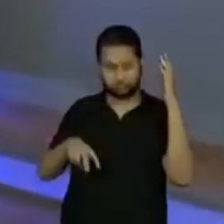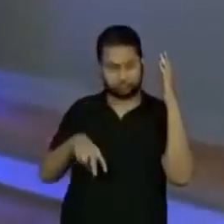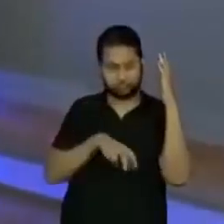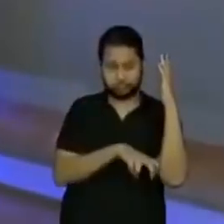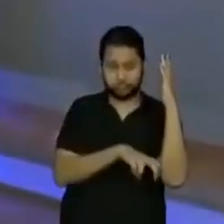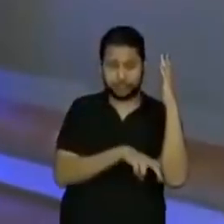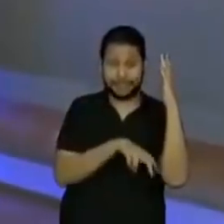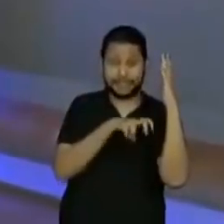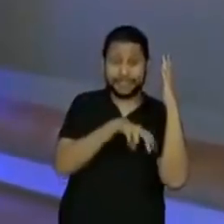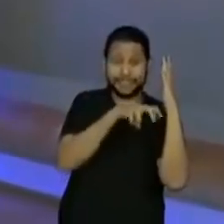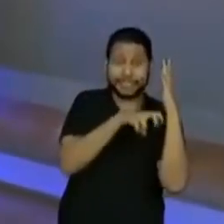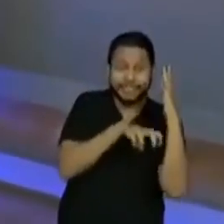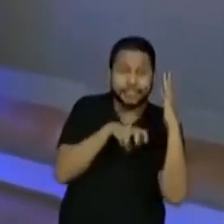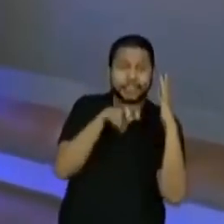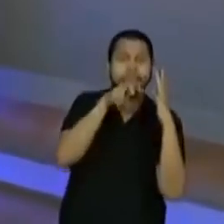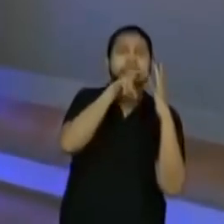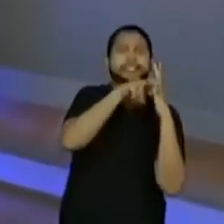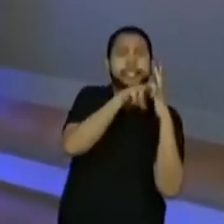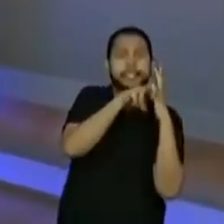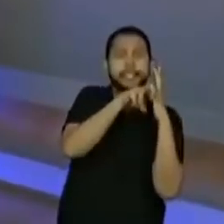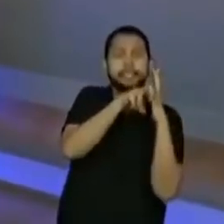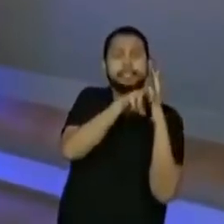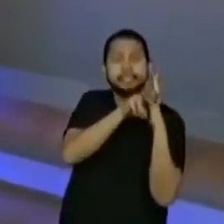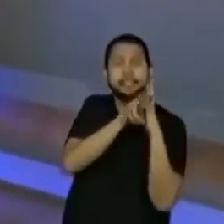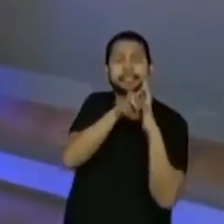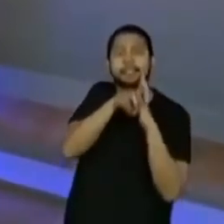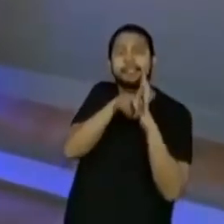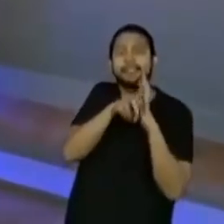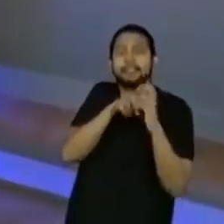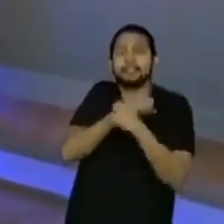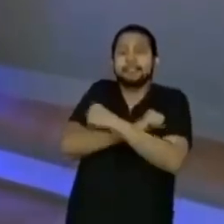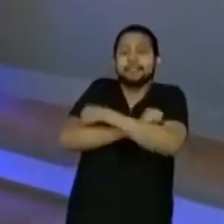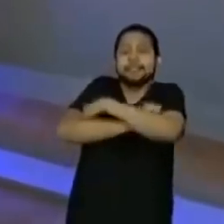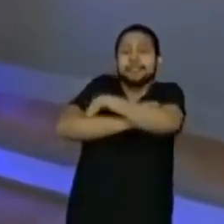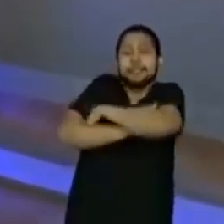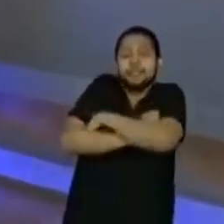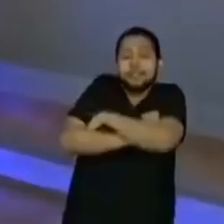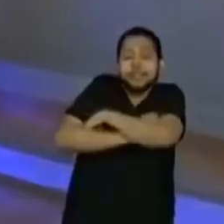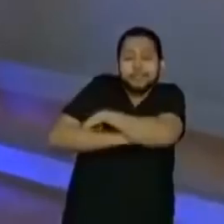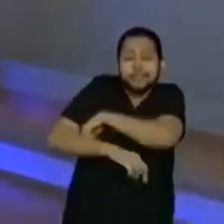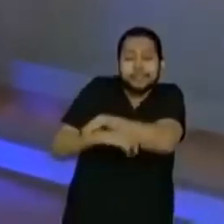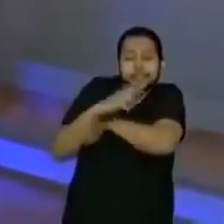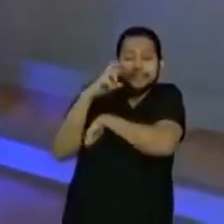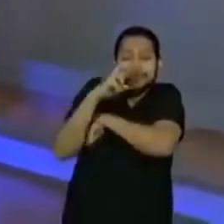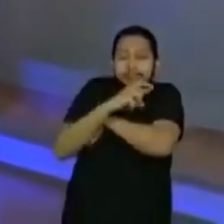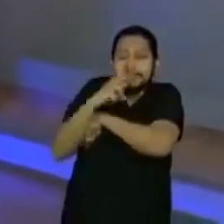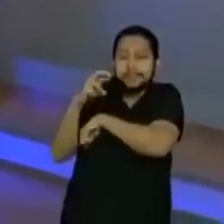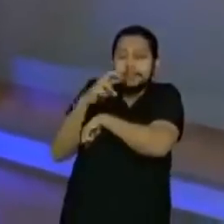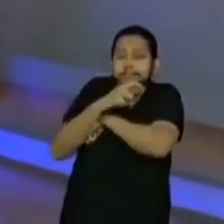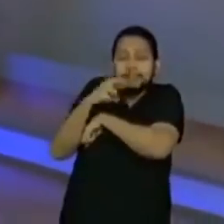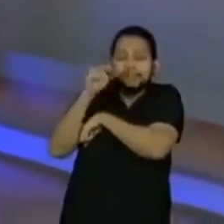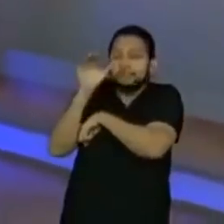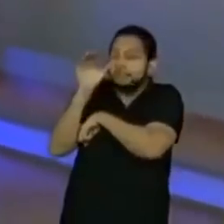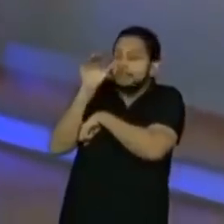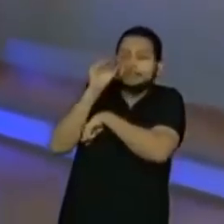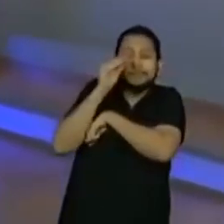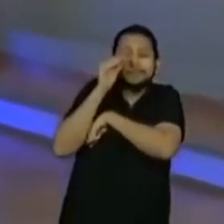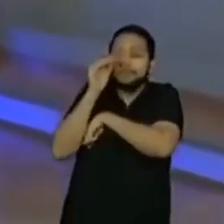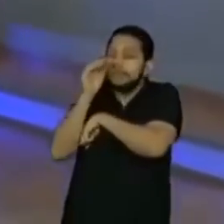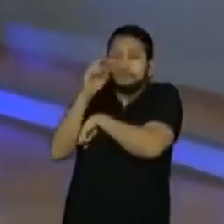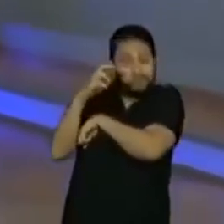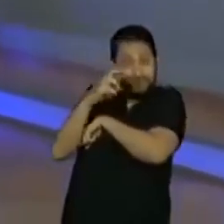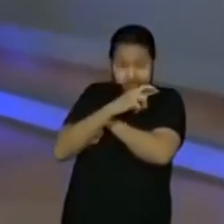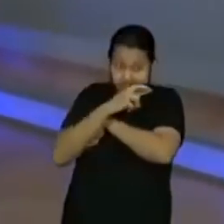sobre os seus galhos e ficou lá, observando, para ver quem tinha roubado e quem